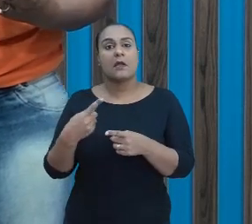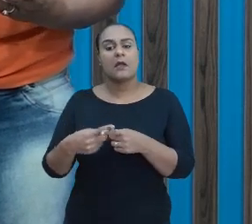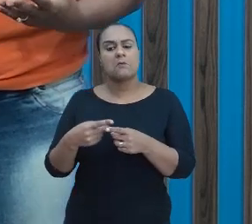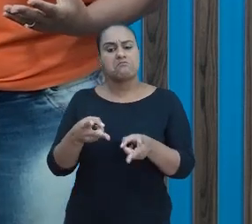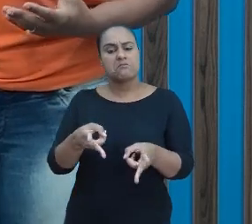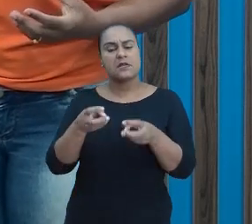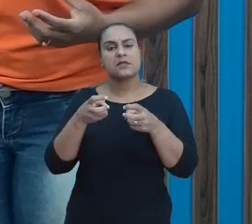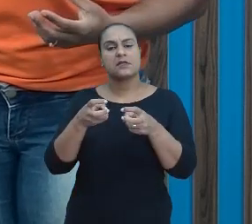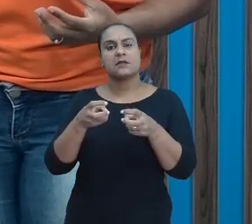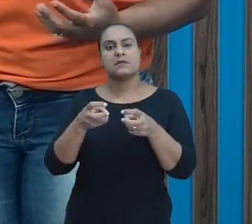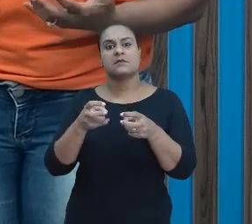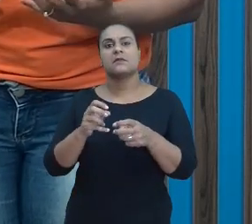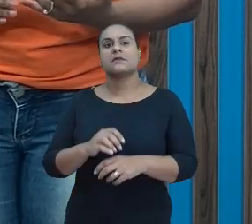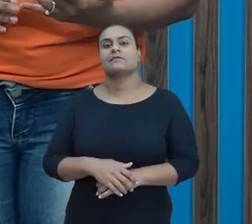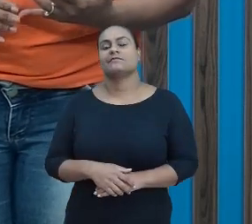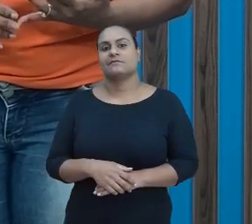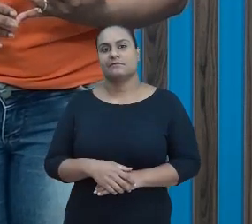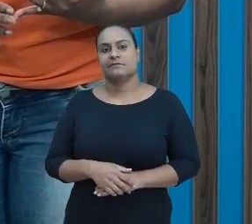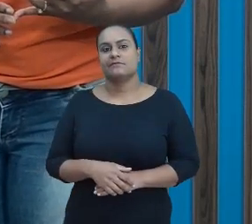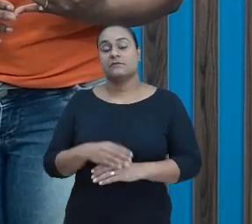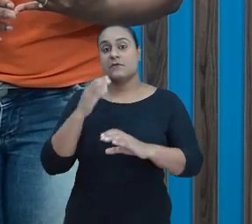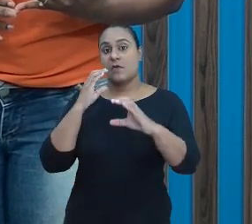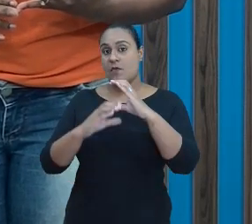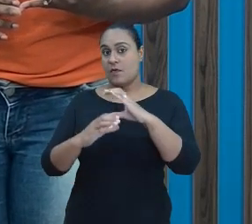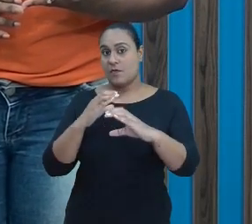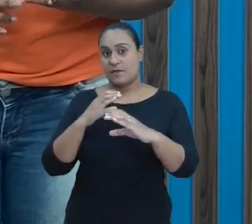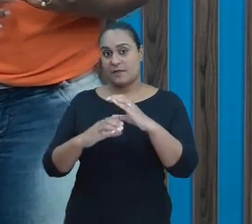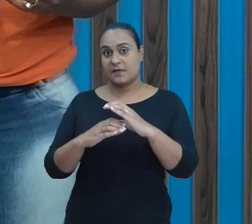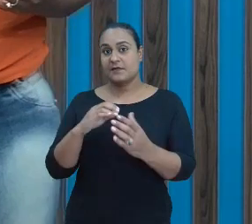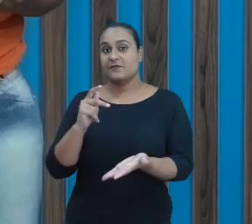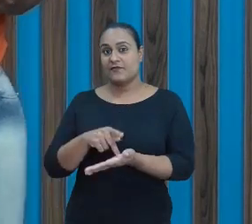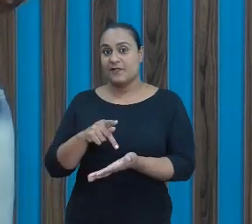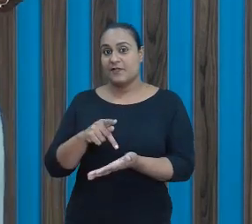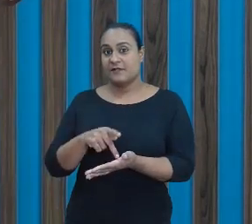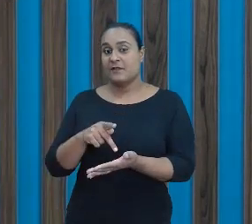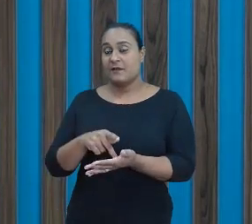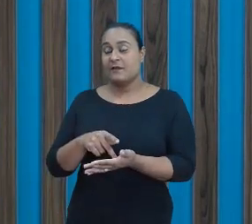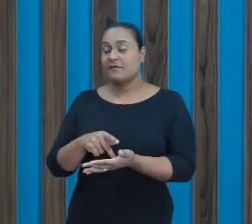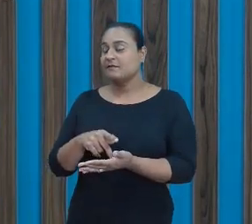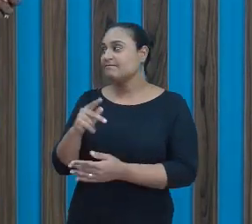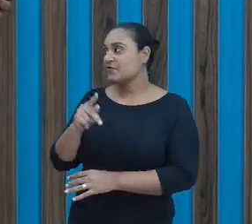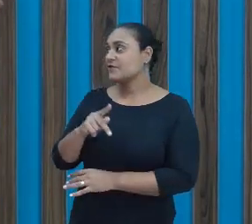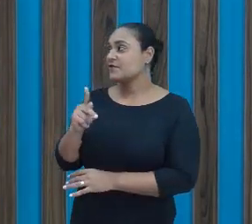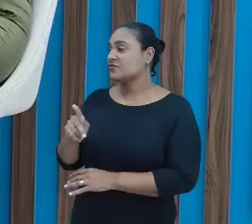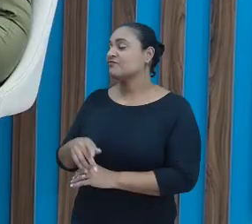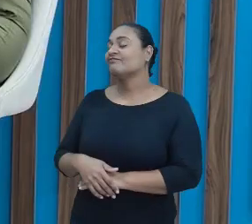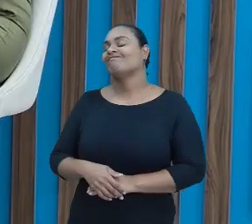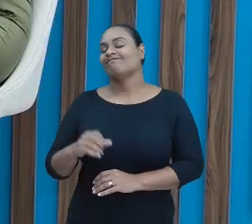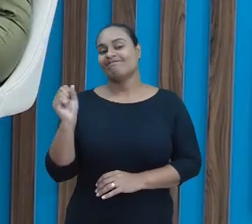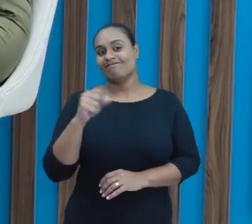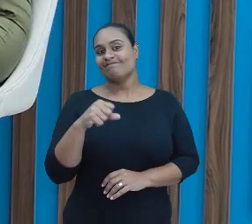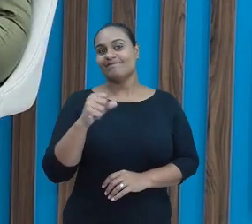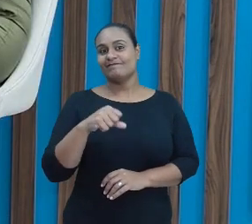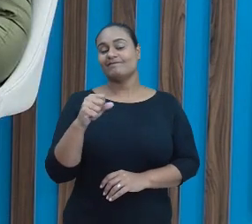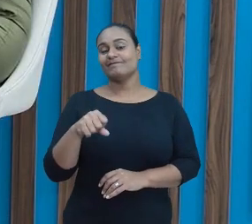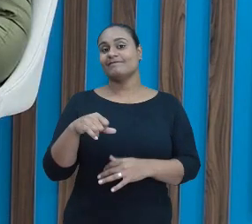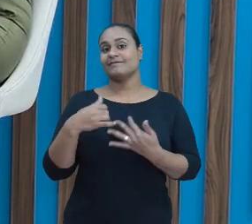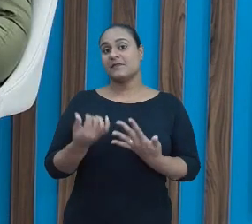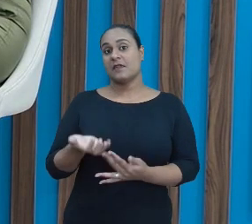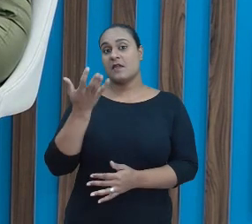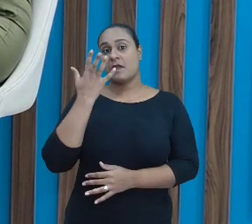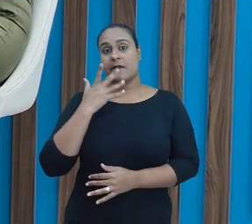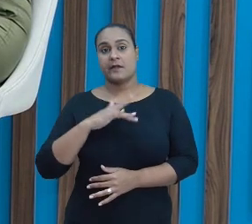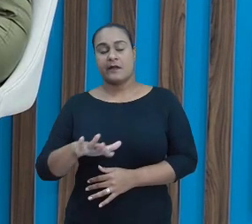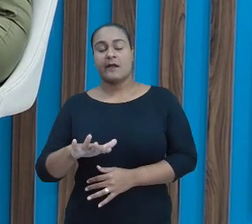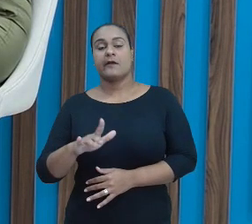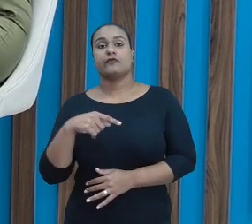notório a comunicação. Não é isso, Rosângela? Sim, Vânia. A criança, né, como a